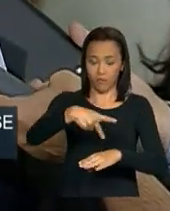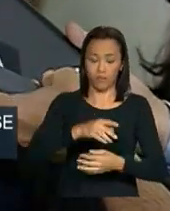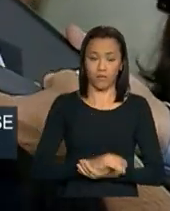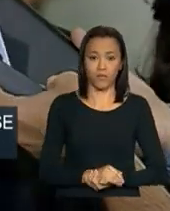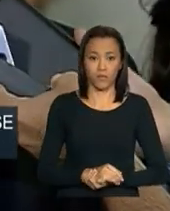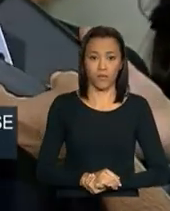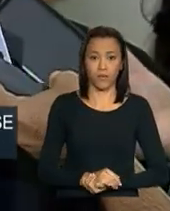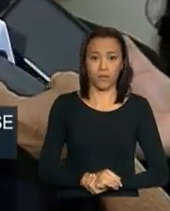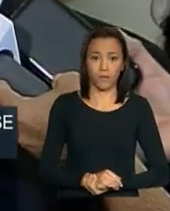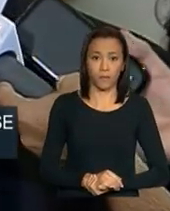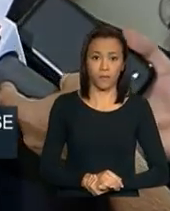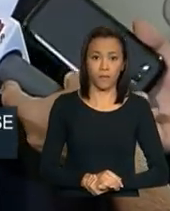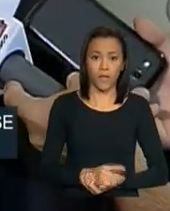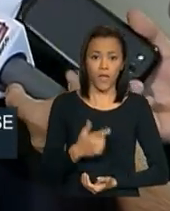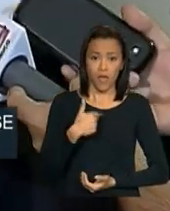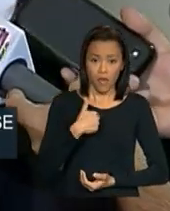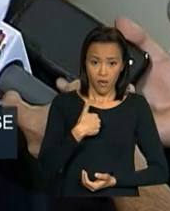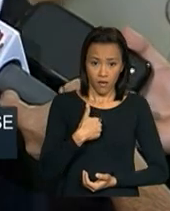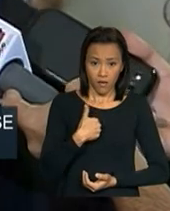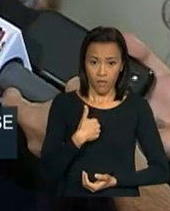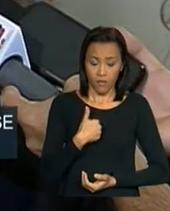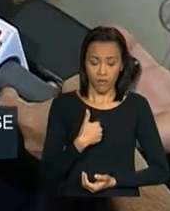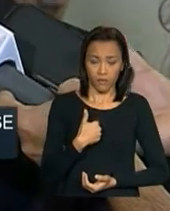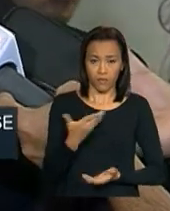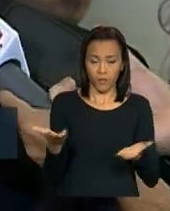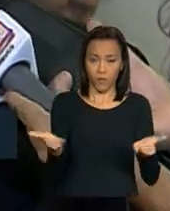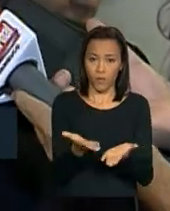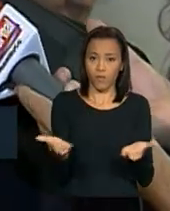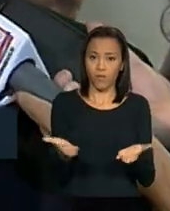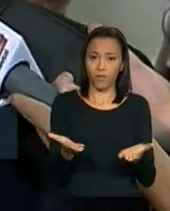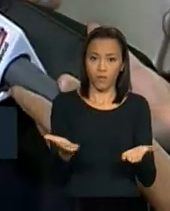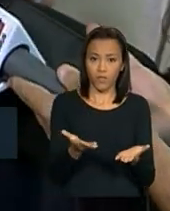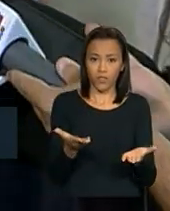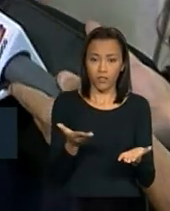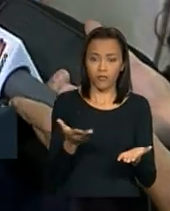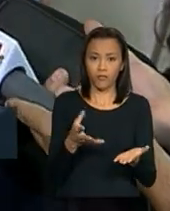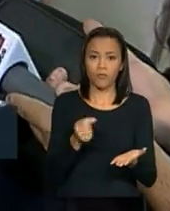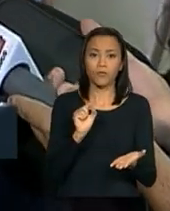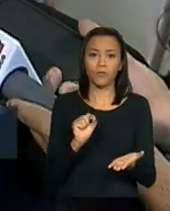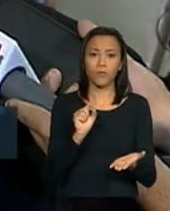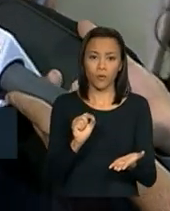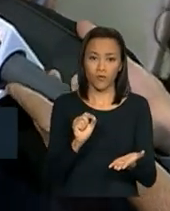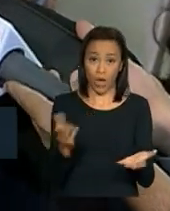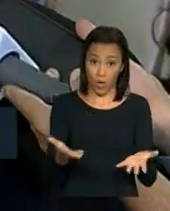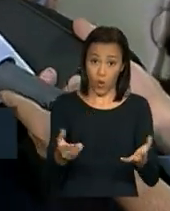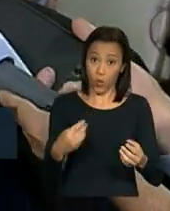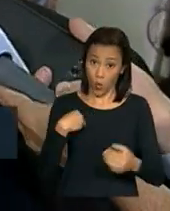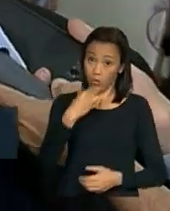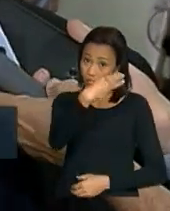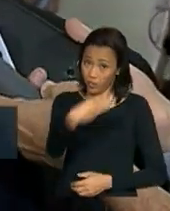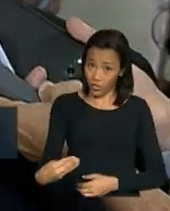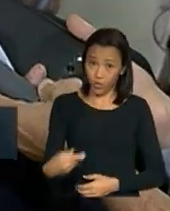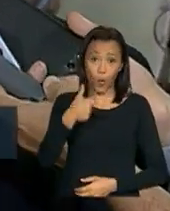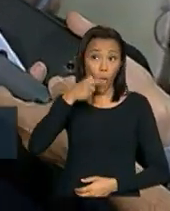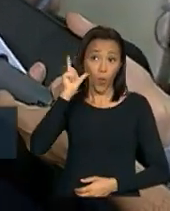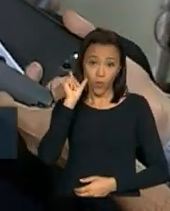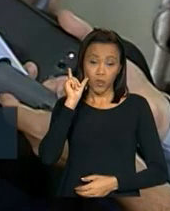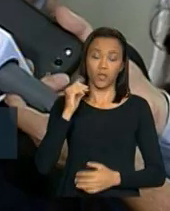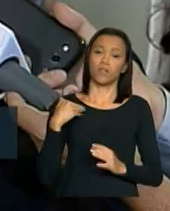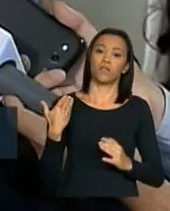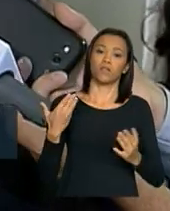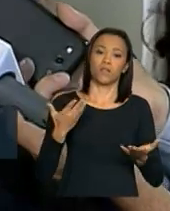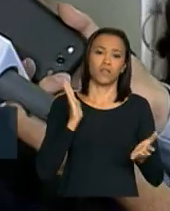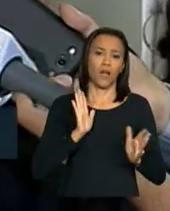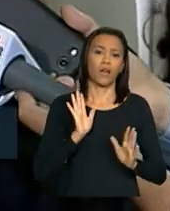Não sei, nem eu quero dizer que eu estou agora me incorporando como ministro. Eu até ontem, até hoje,